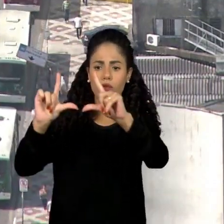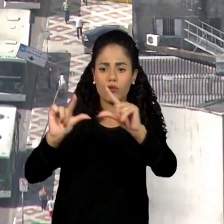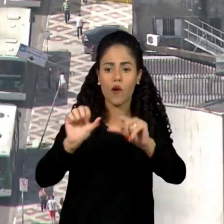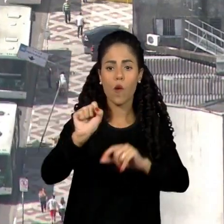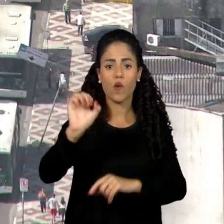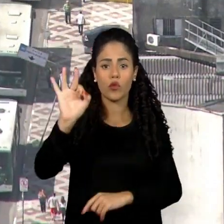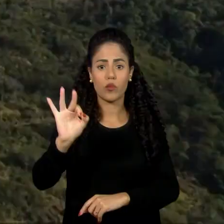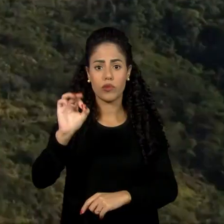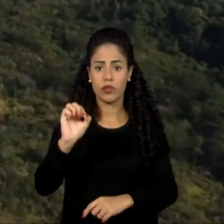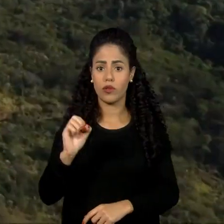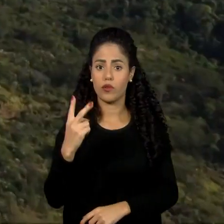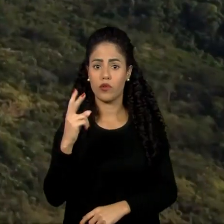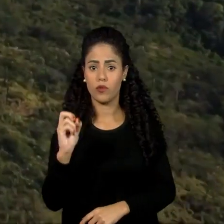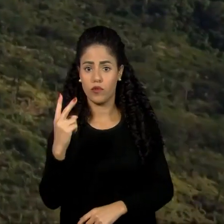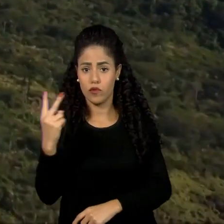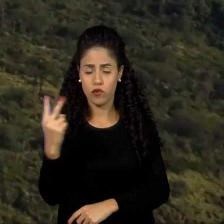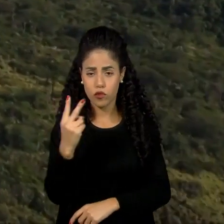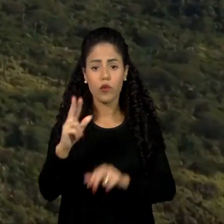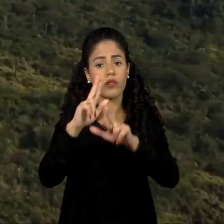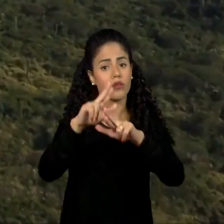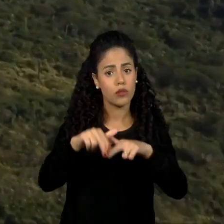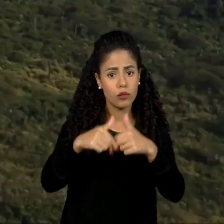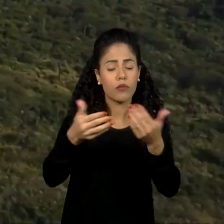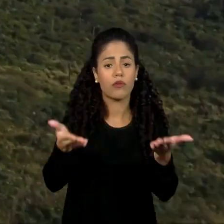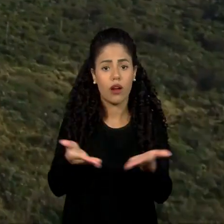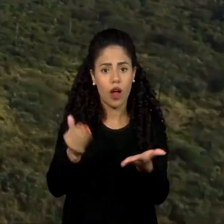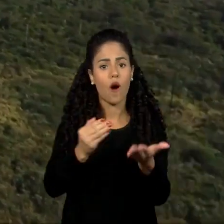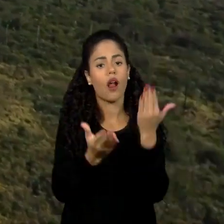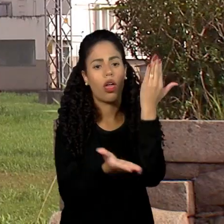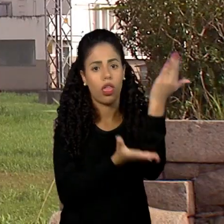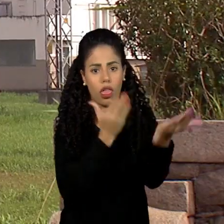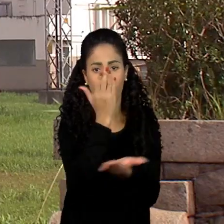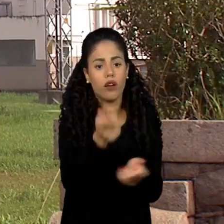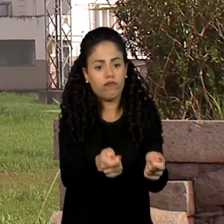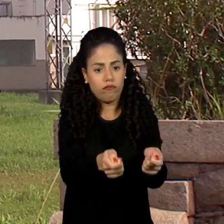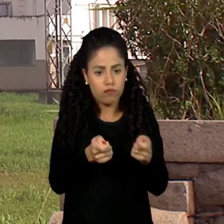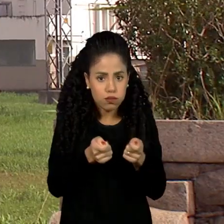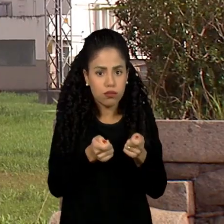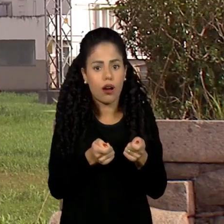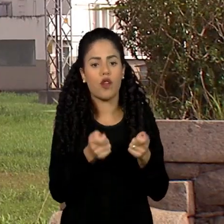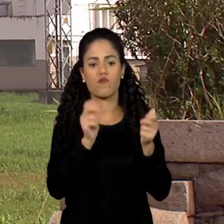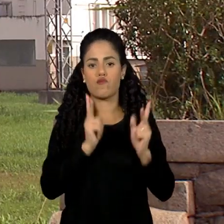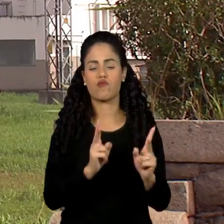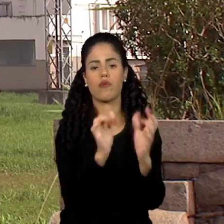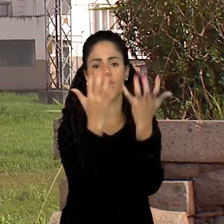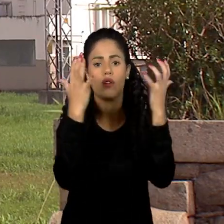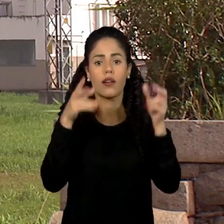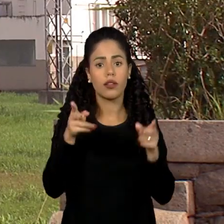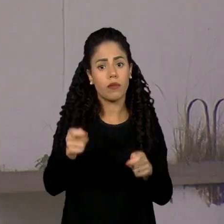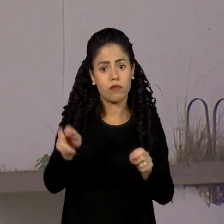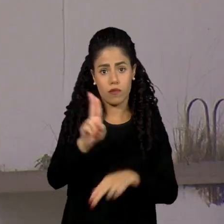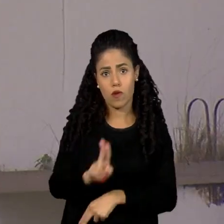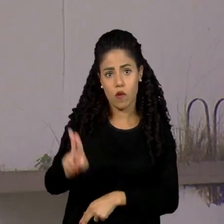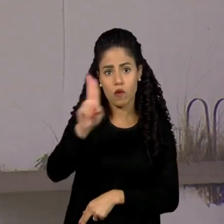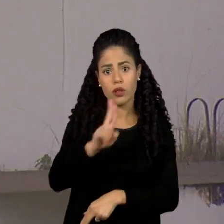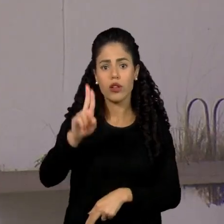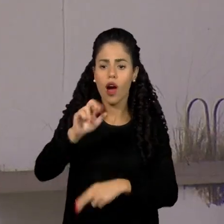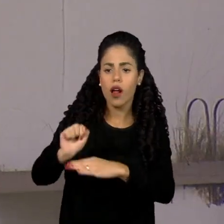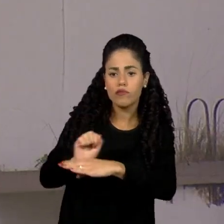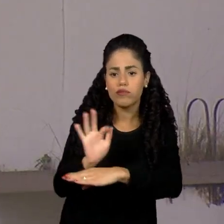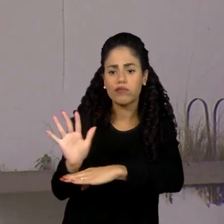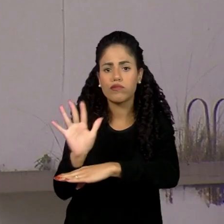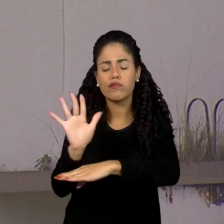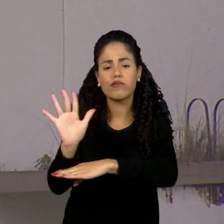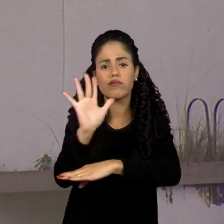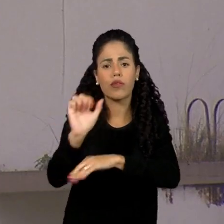em 2022, por conta da queda no desmatamento e diminuição no uso de termoelétricas. Foram lançadas